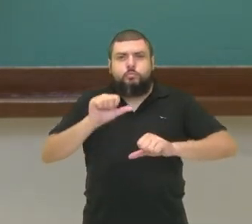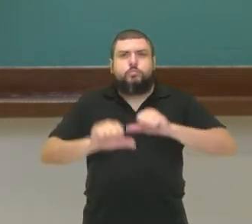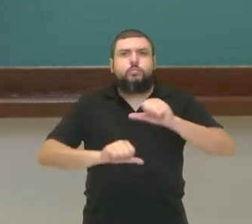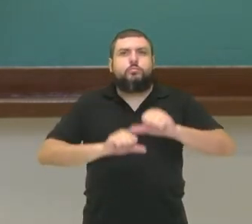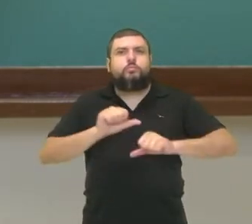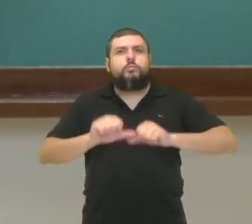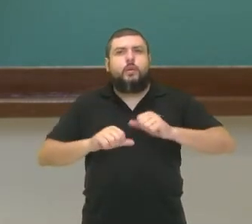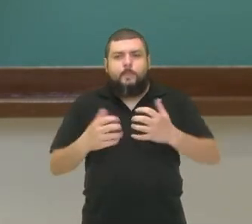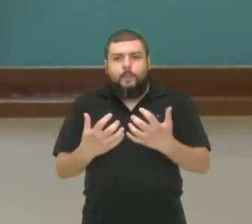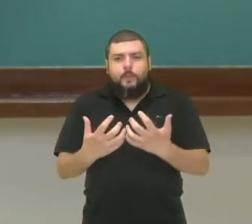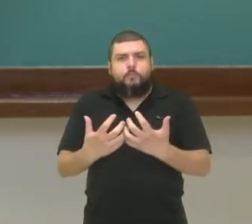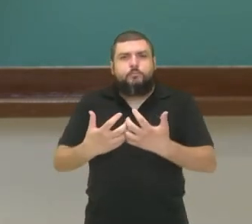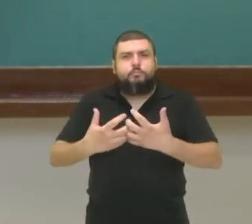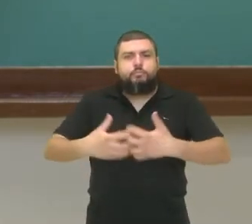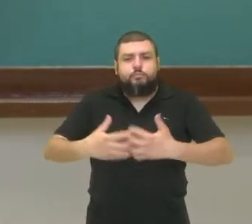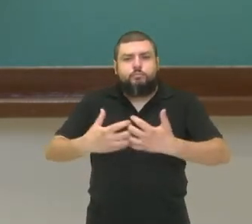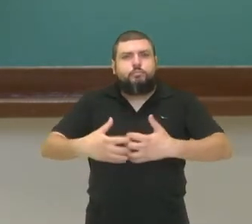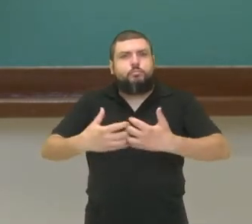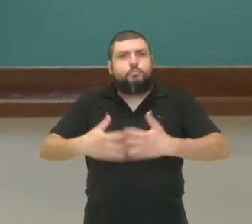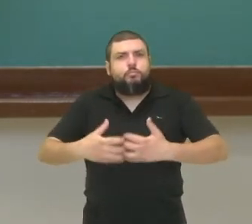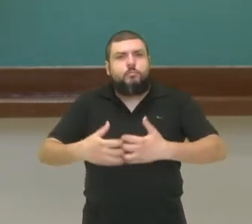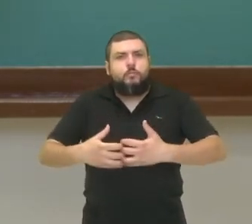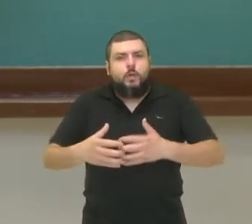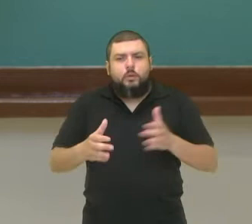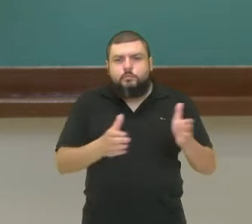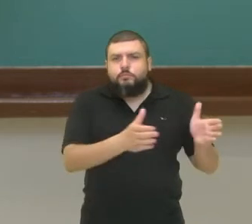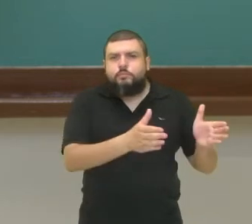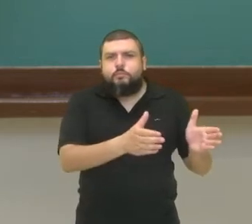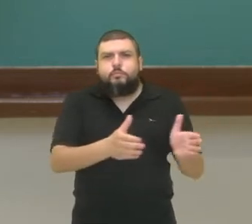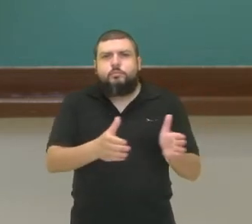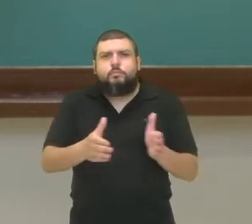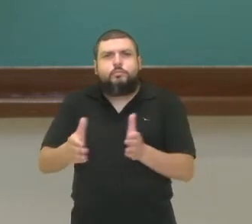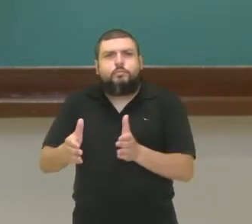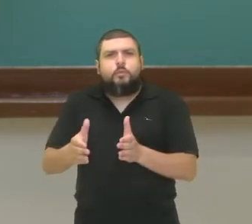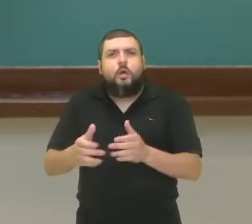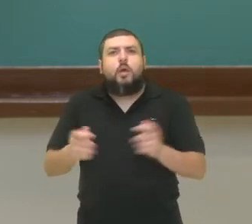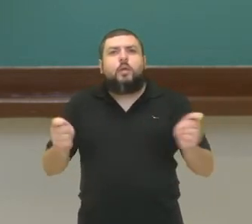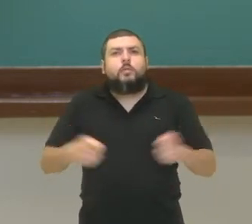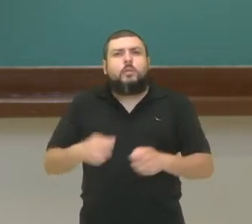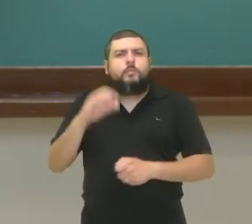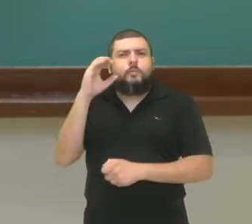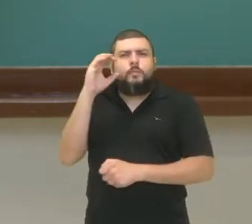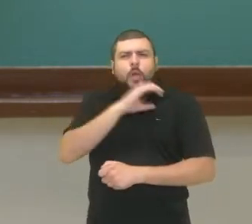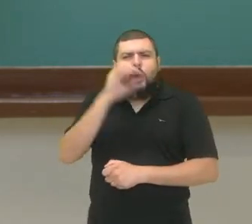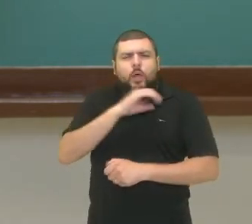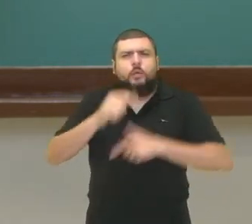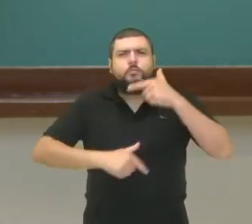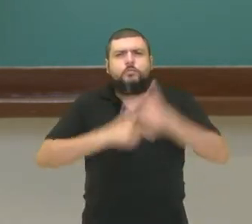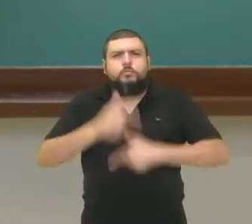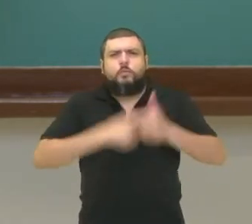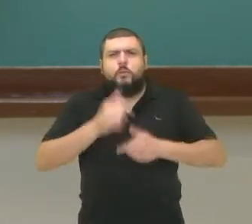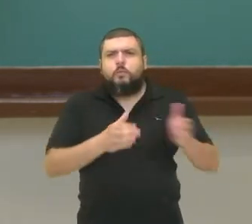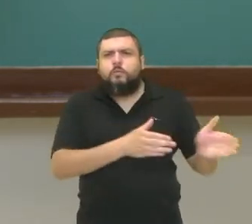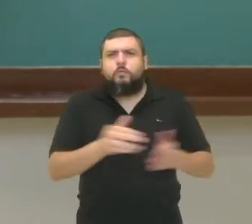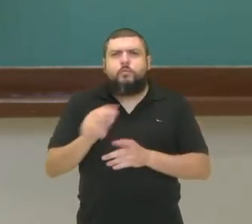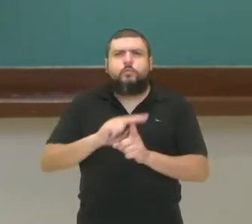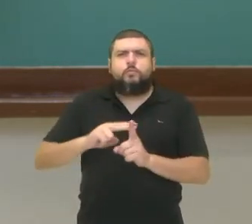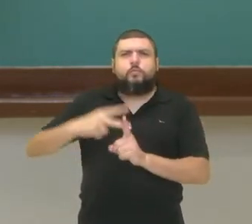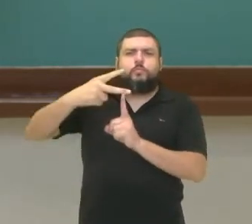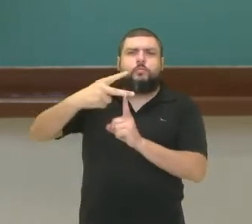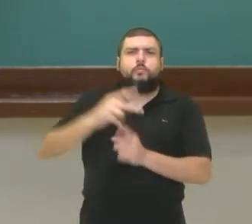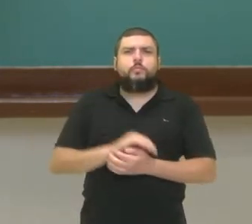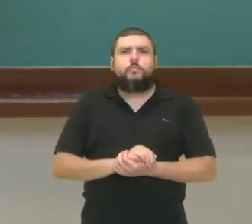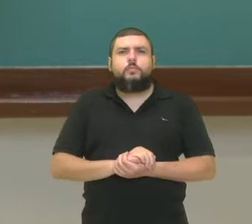da natureza em transformação para ter mais aceleração de produtos. Então, por exemplo, vamos lá um exemplo.